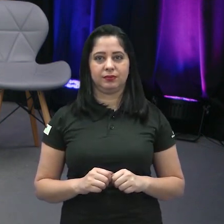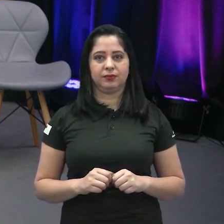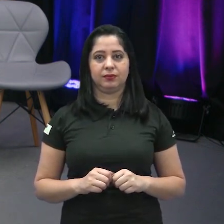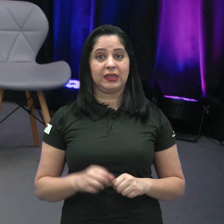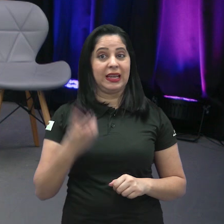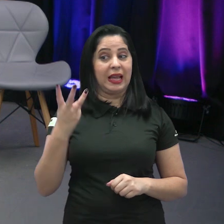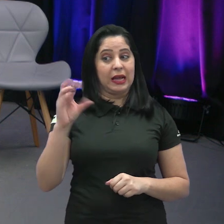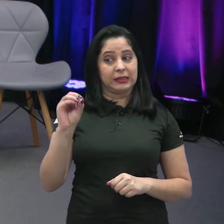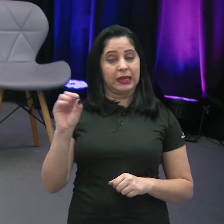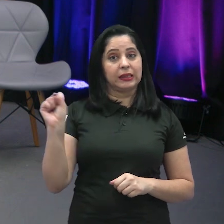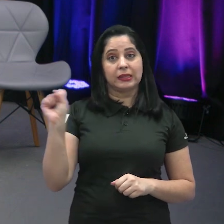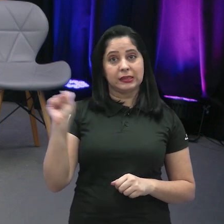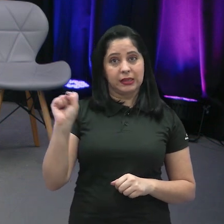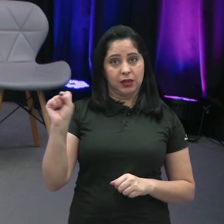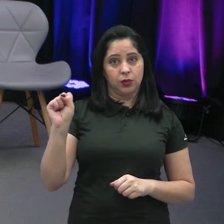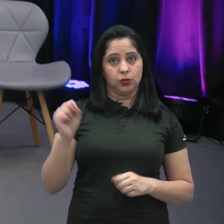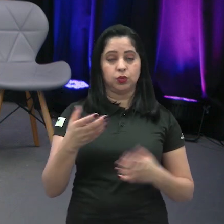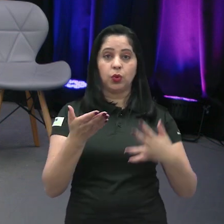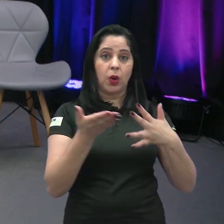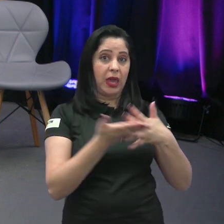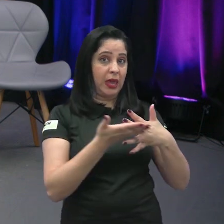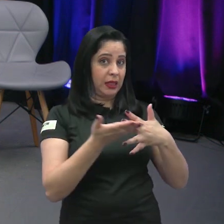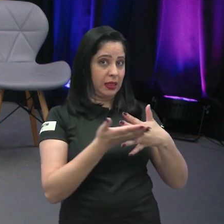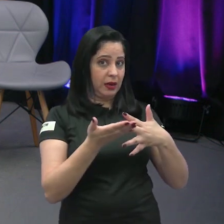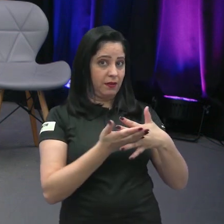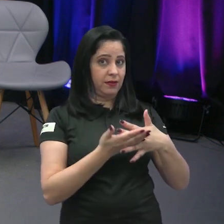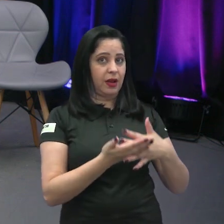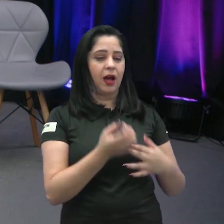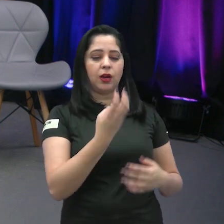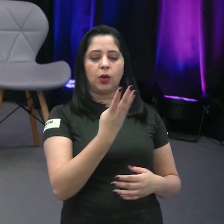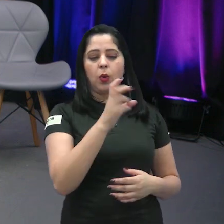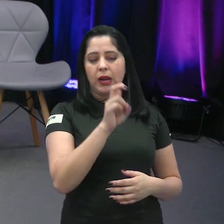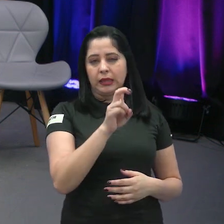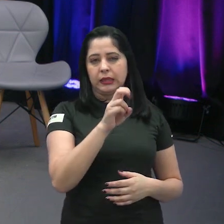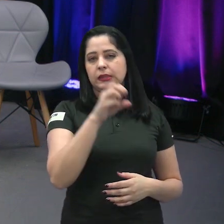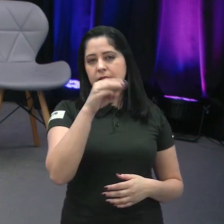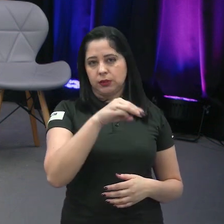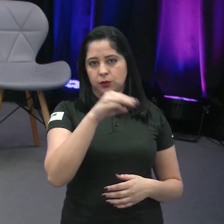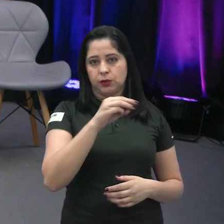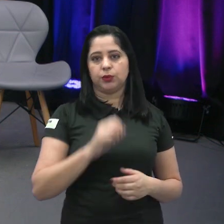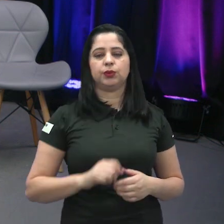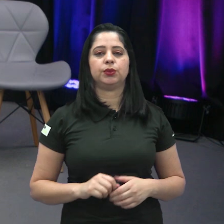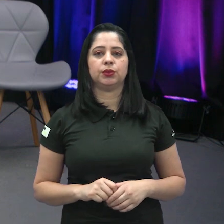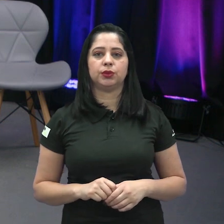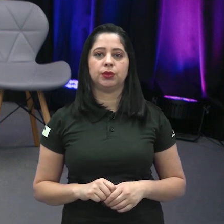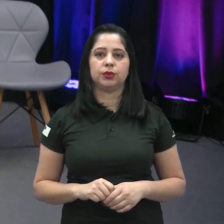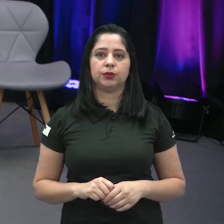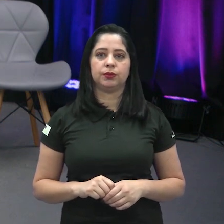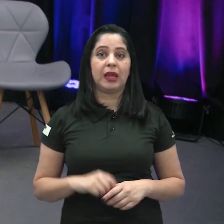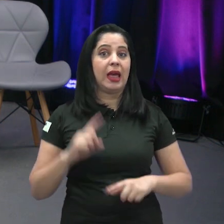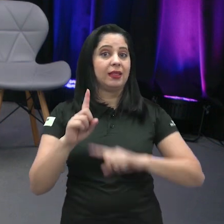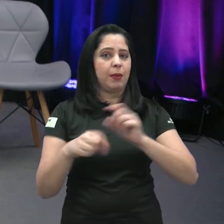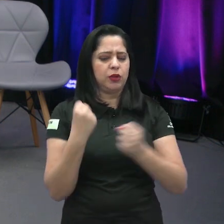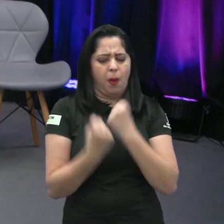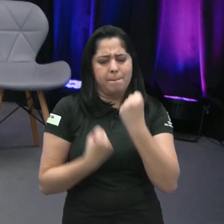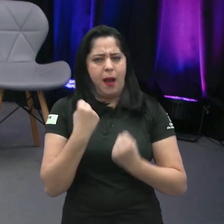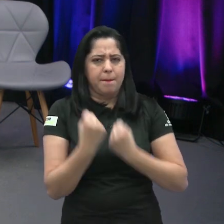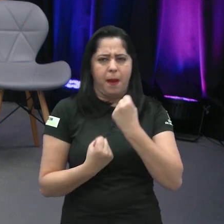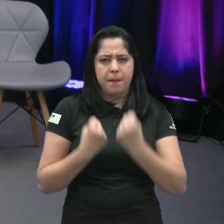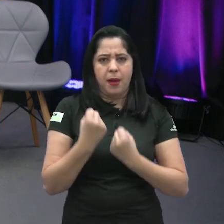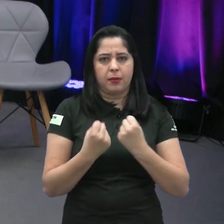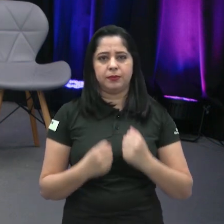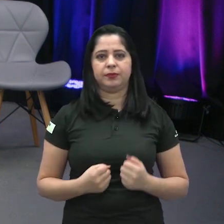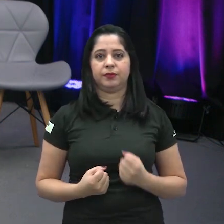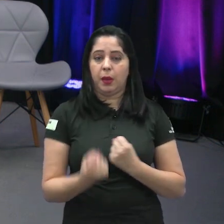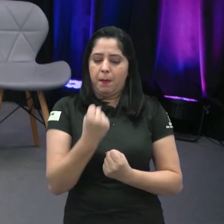o trabalho de 30 segundos, também faz o descanso de 45 a 1. Terminou,